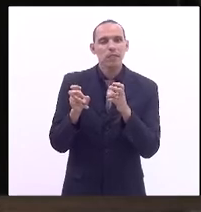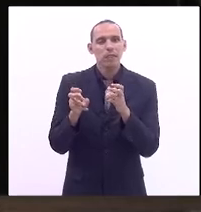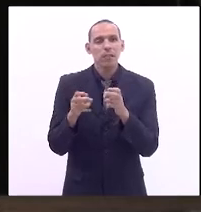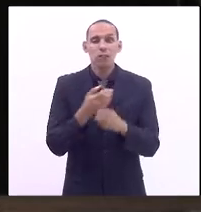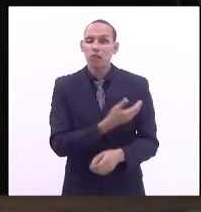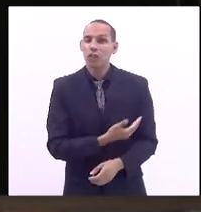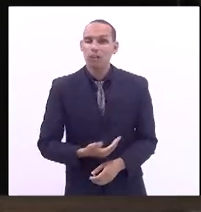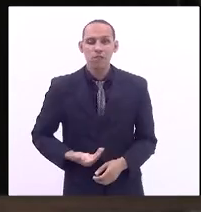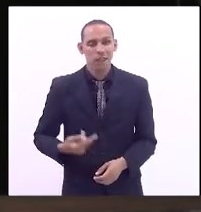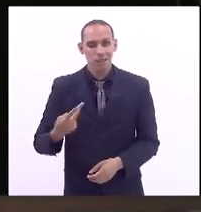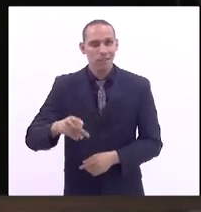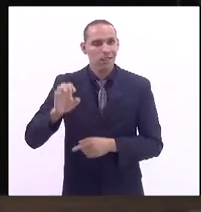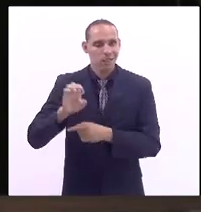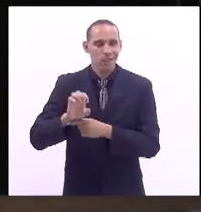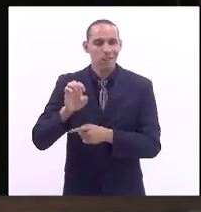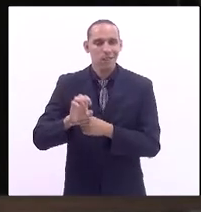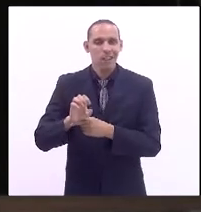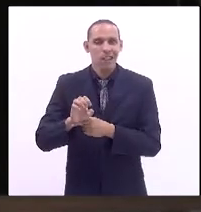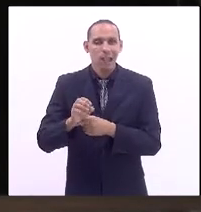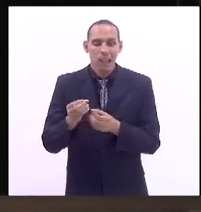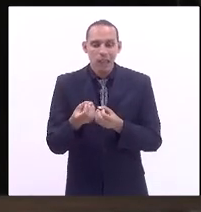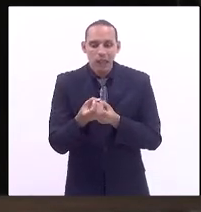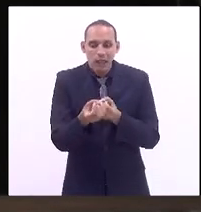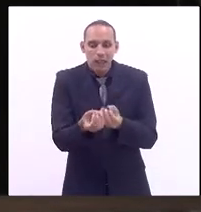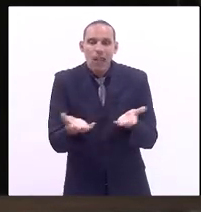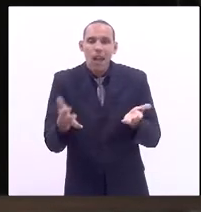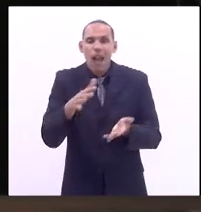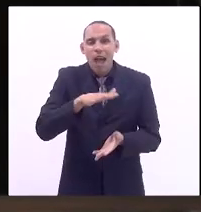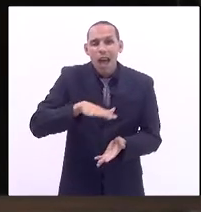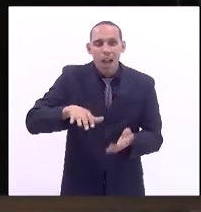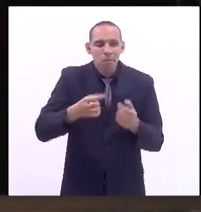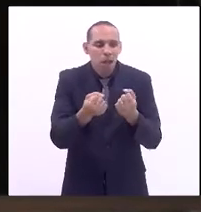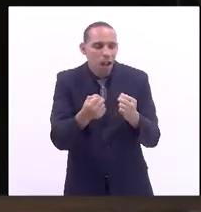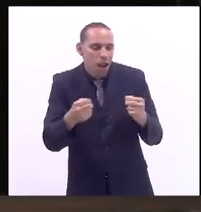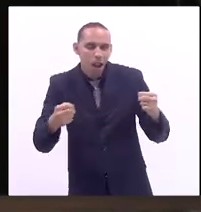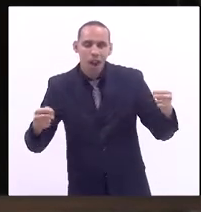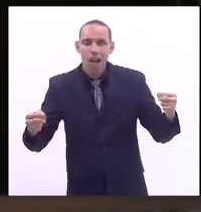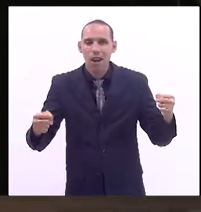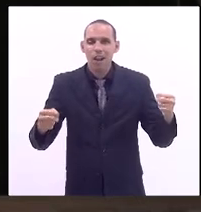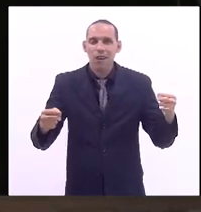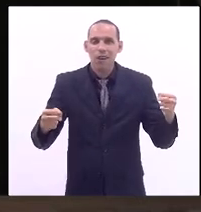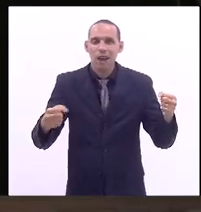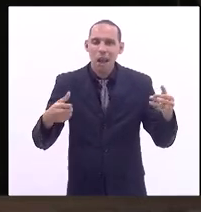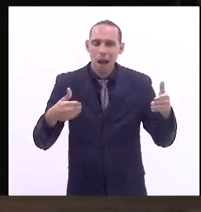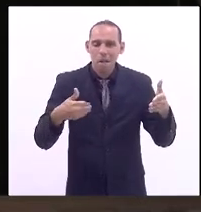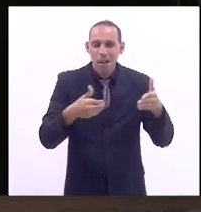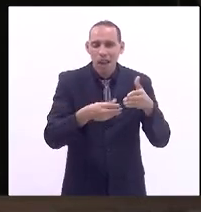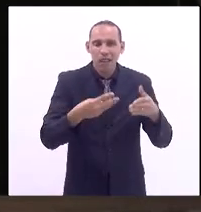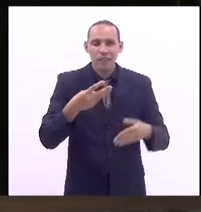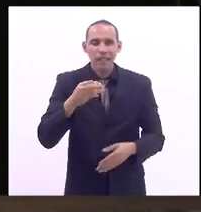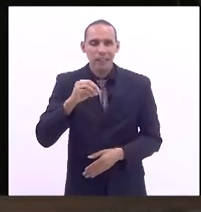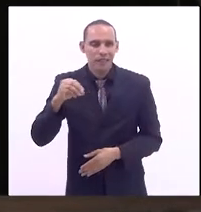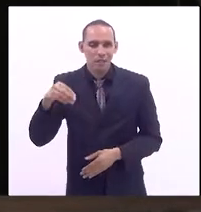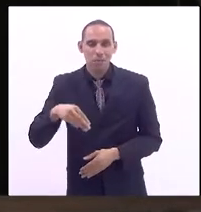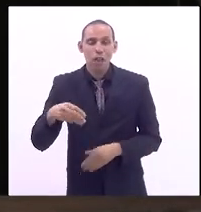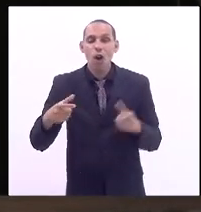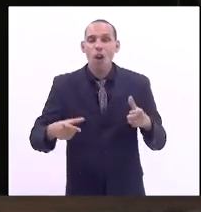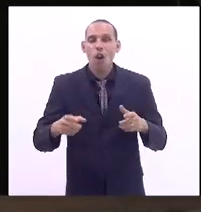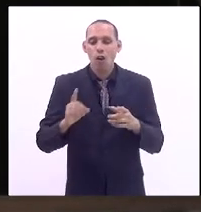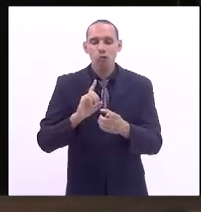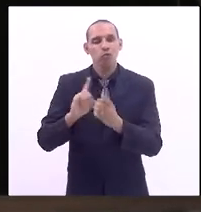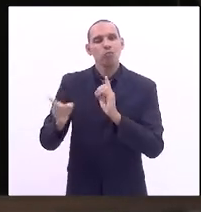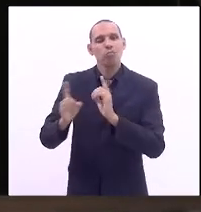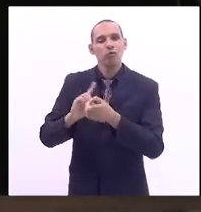governo do estado gentilmente cedeu uma área imensa a 300 metros da Dutra